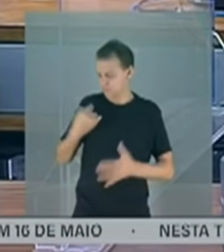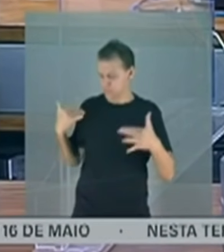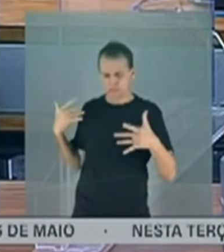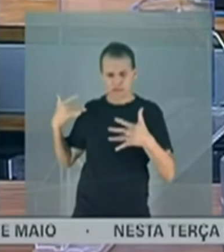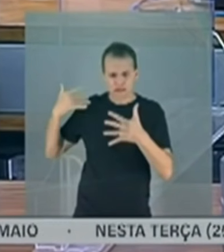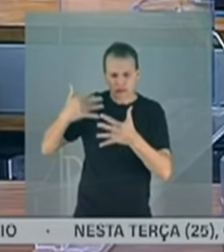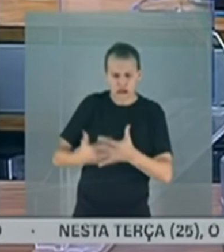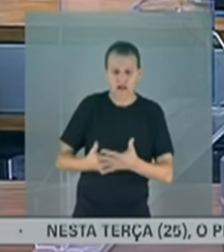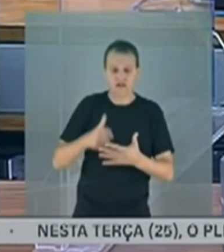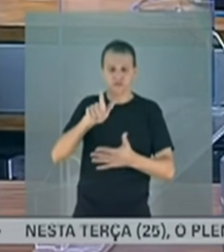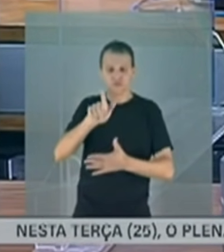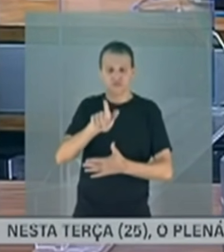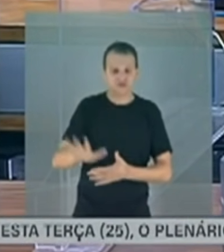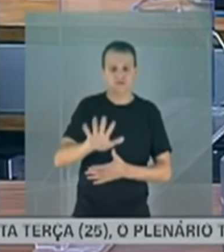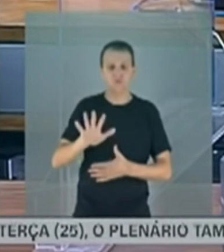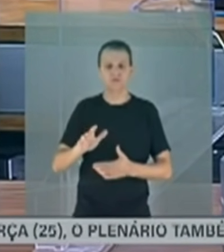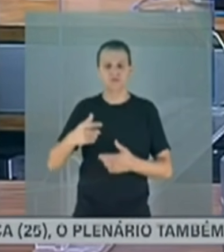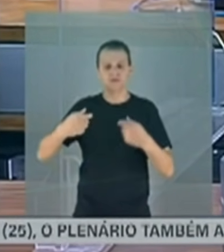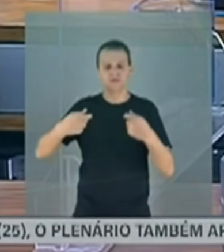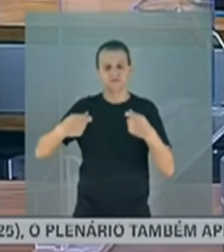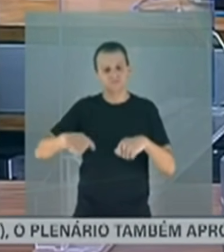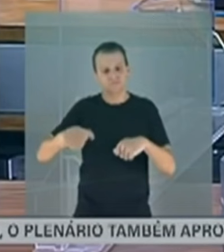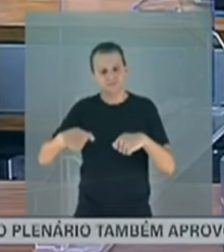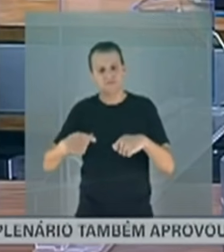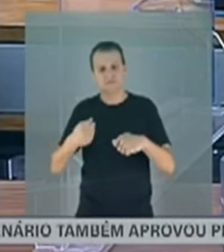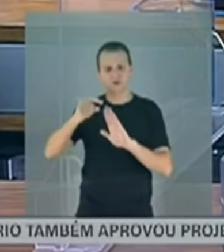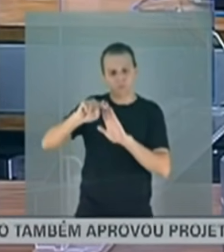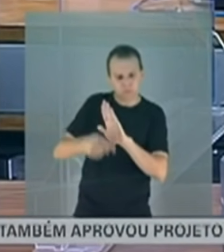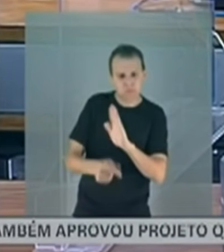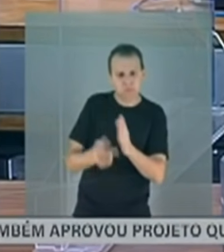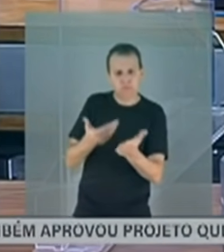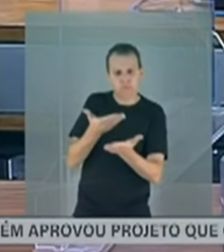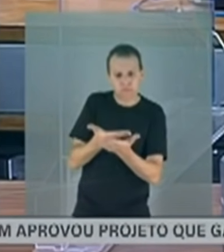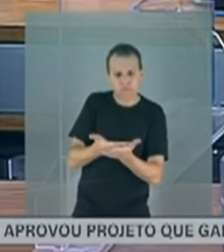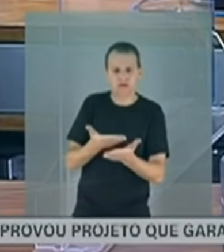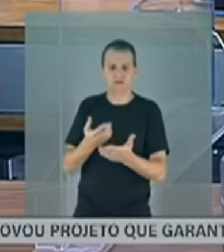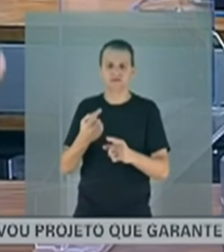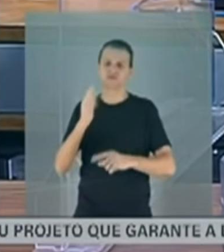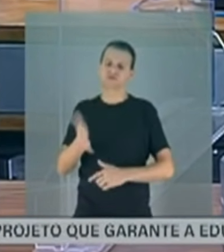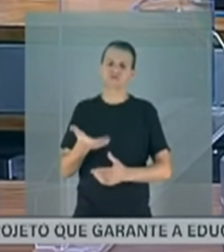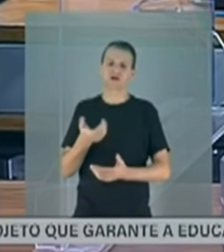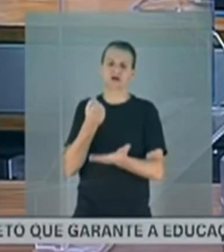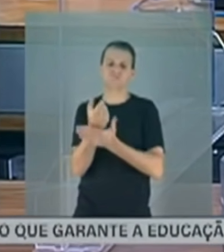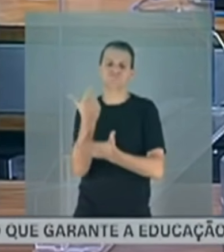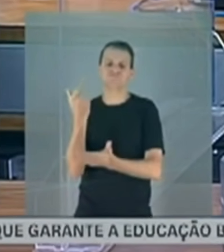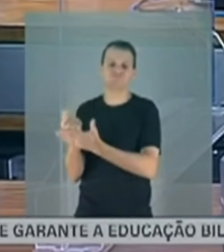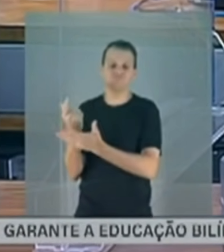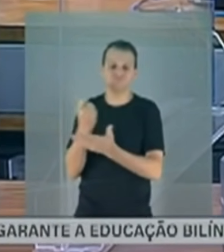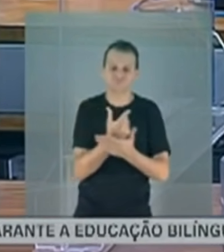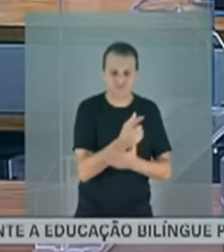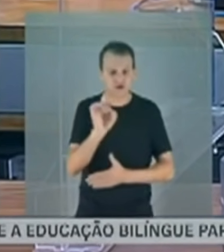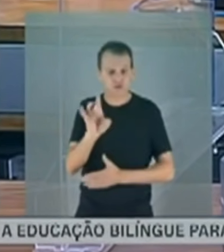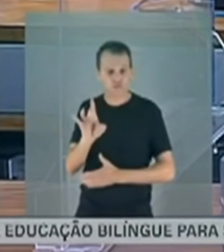gestão que a gente precisa ir a fundo, porque foram comprados, só de uma